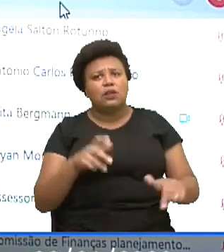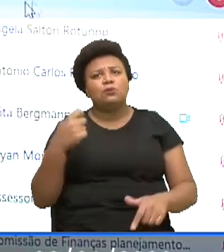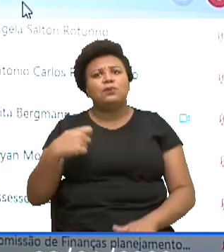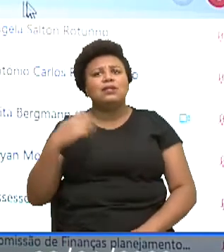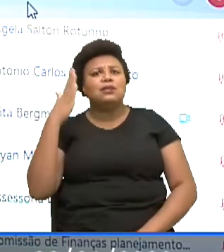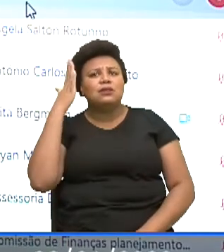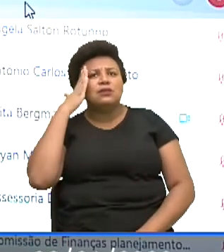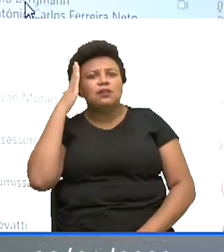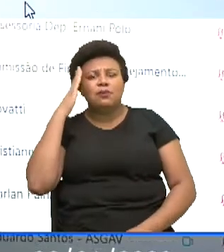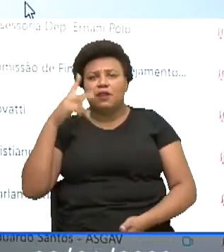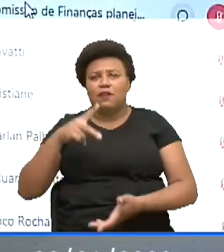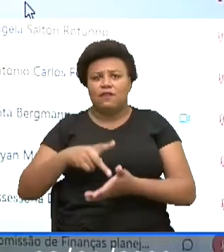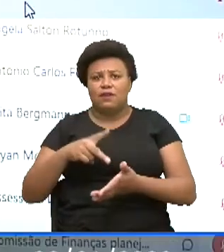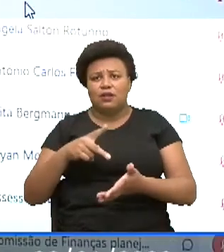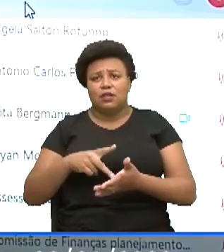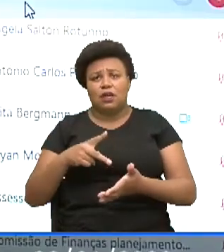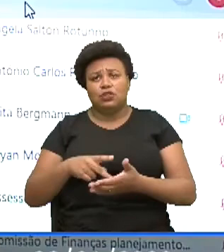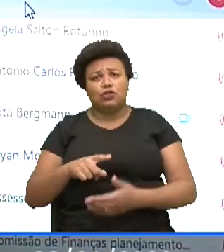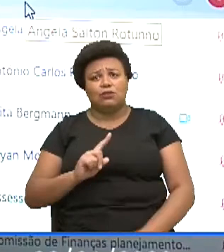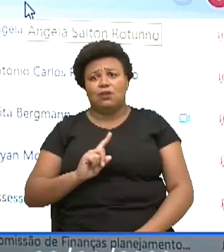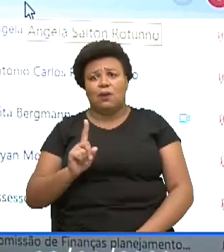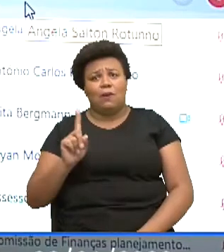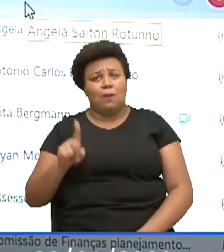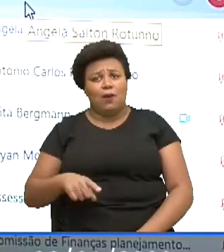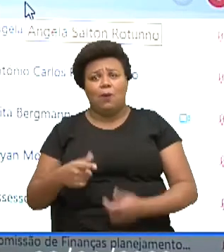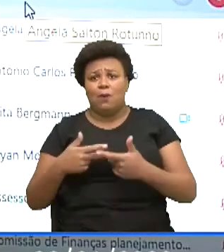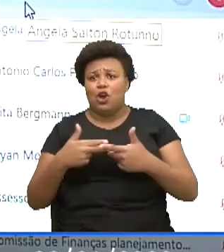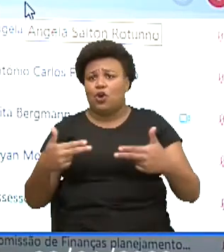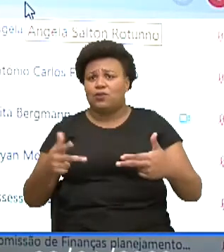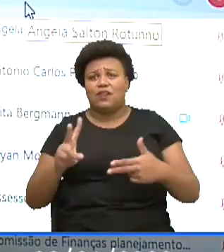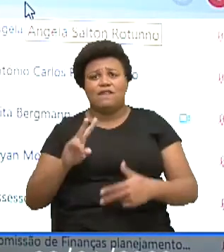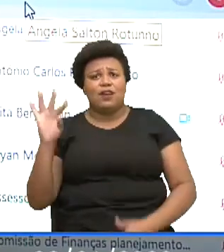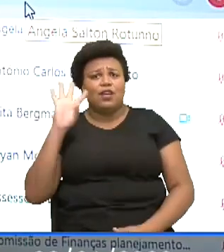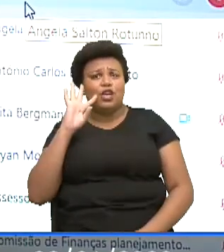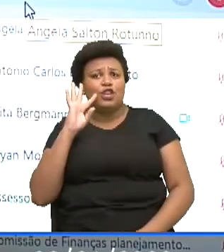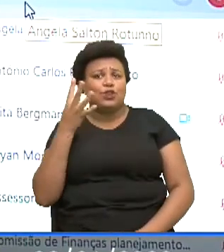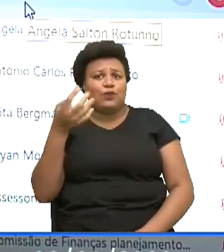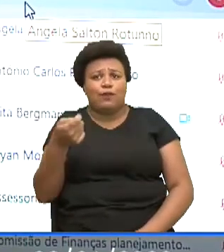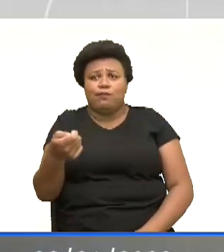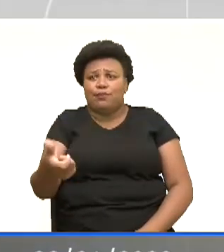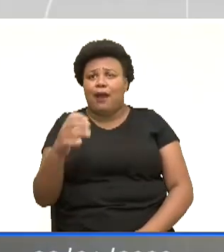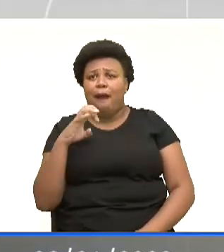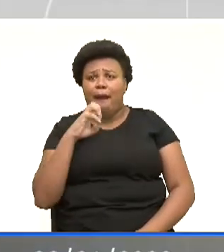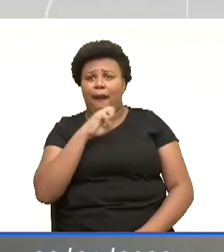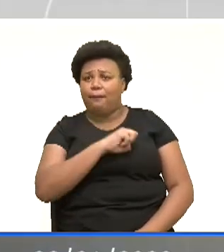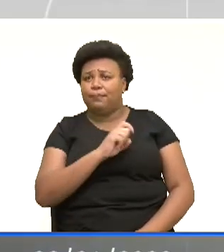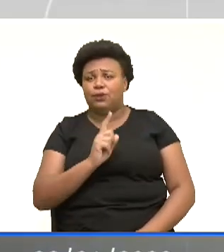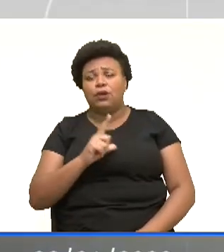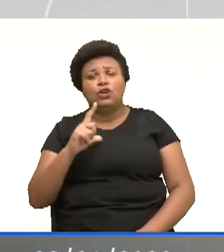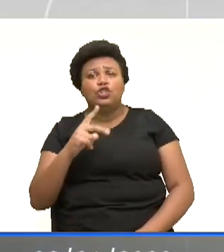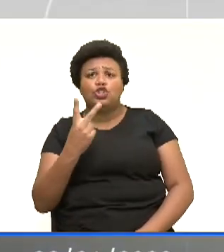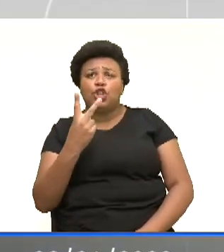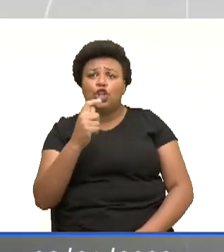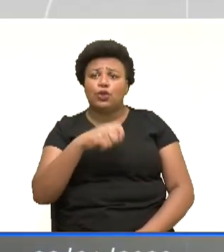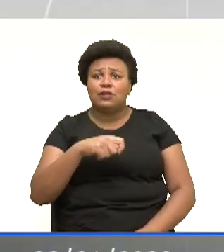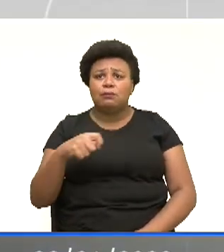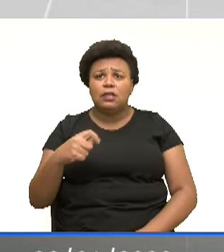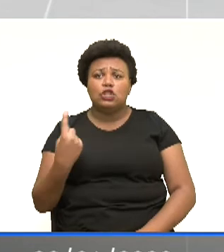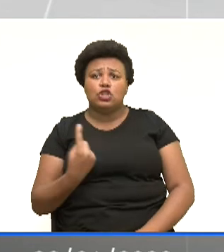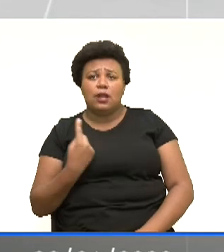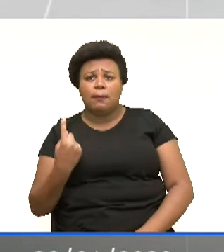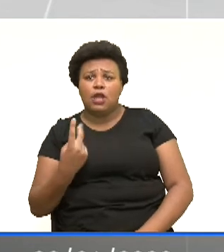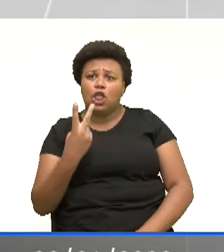de que realmente esse não é uma questão que será superada de uma maneira rápida. Bom, nós vamos ter 2 meses de isolamento,